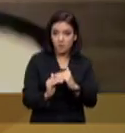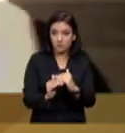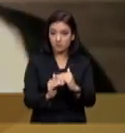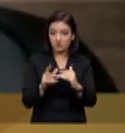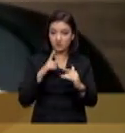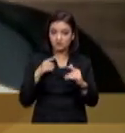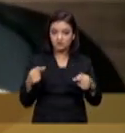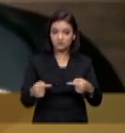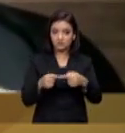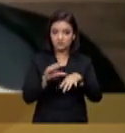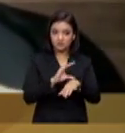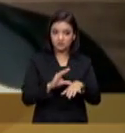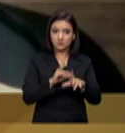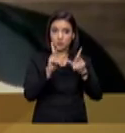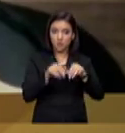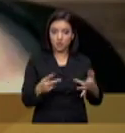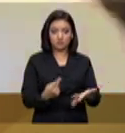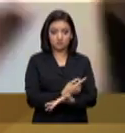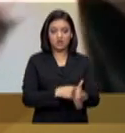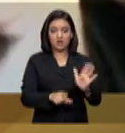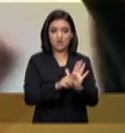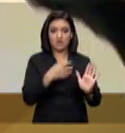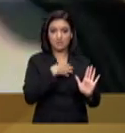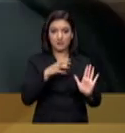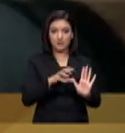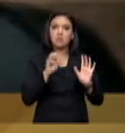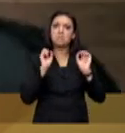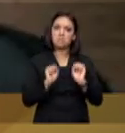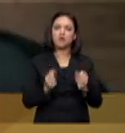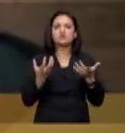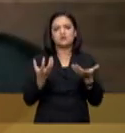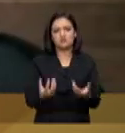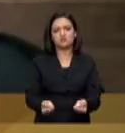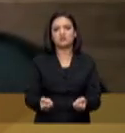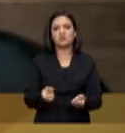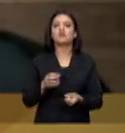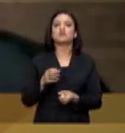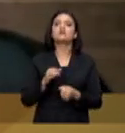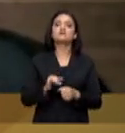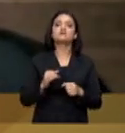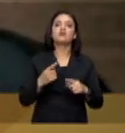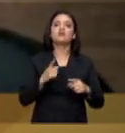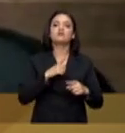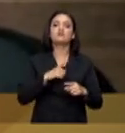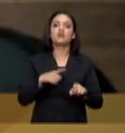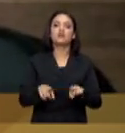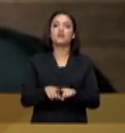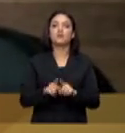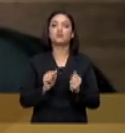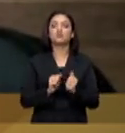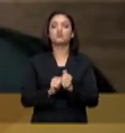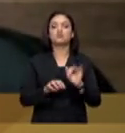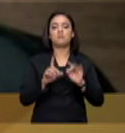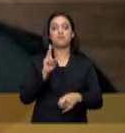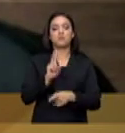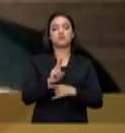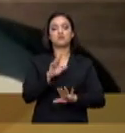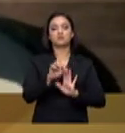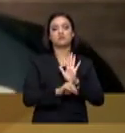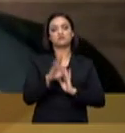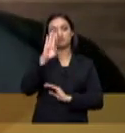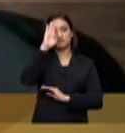caso, devem ser admitidas quando jungidas à proteção de um direito fundamental.